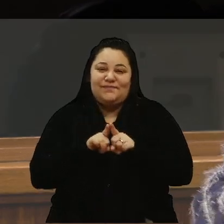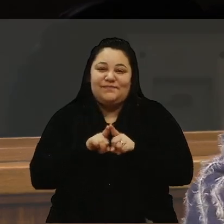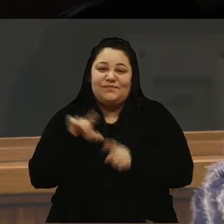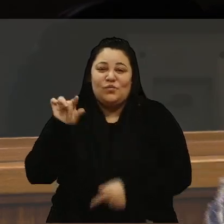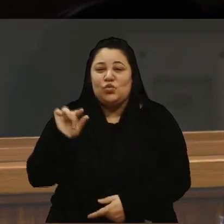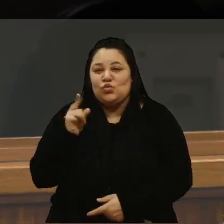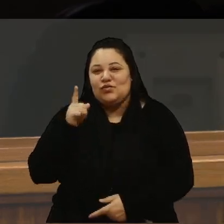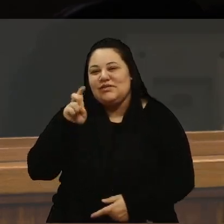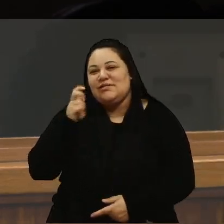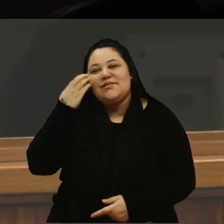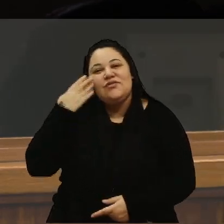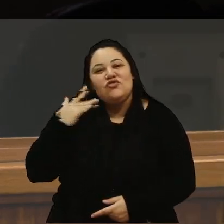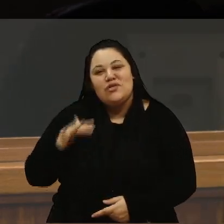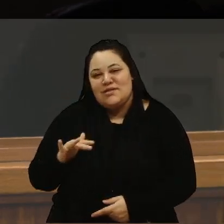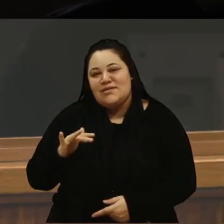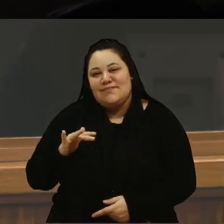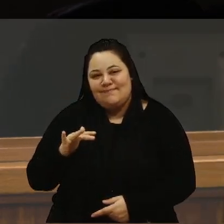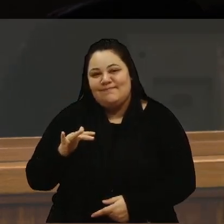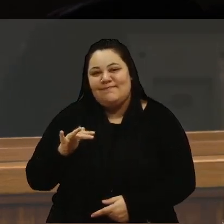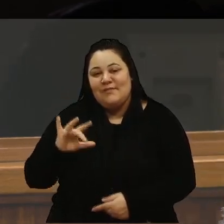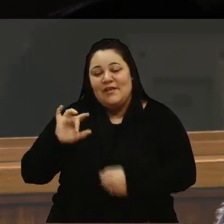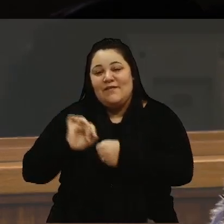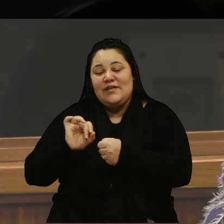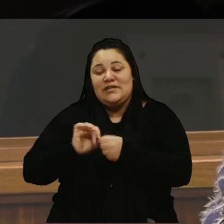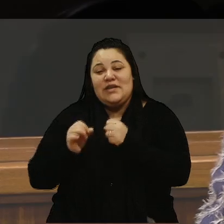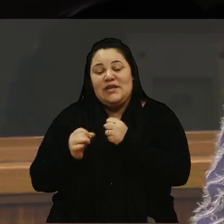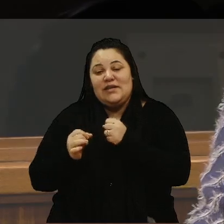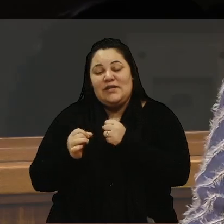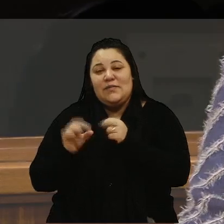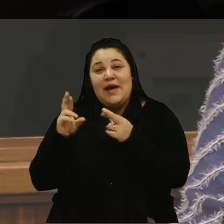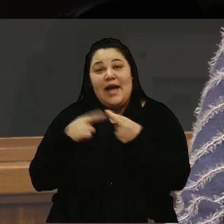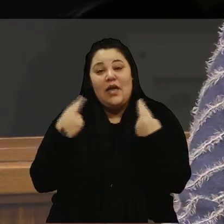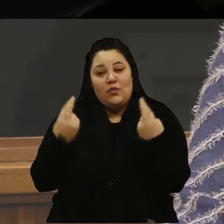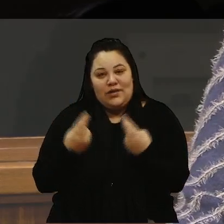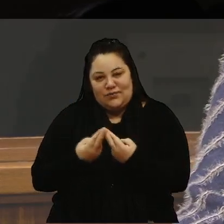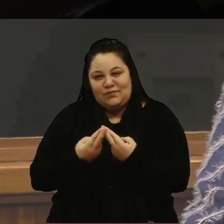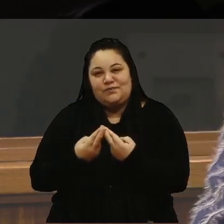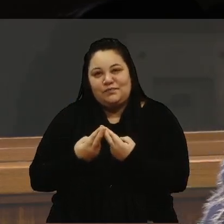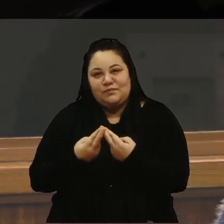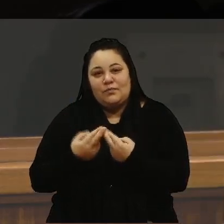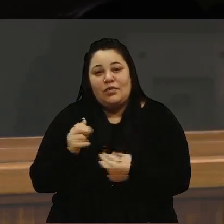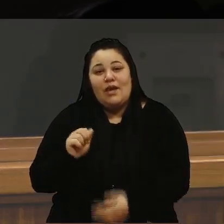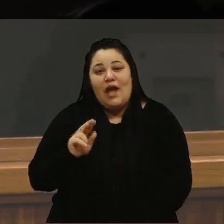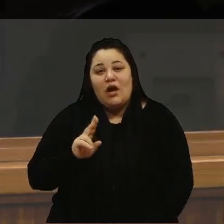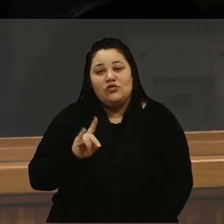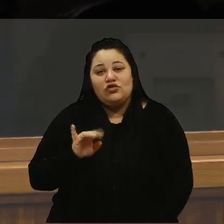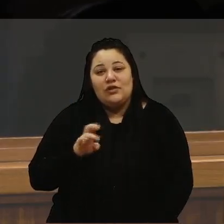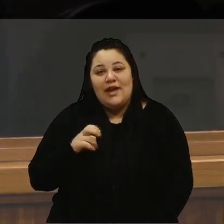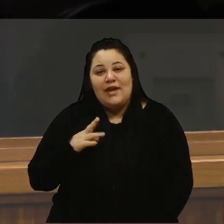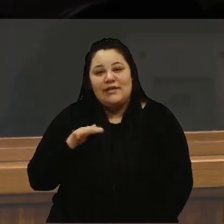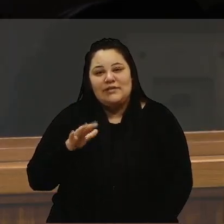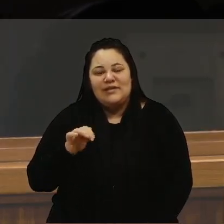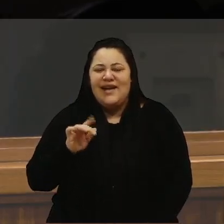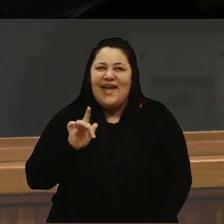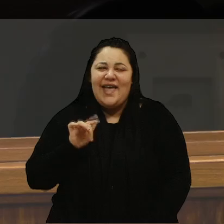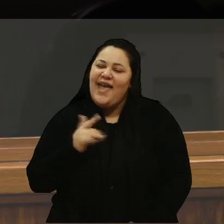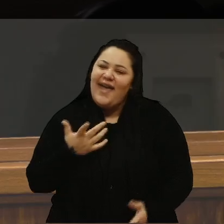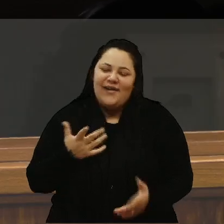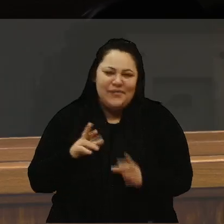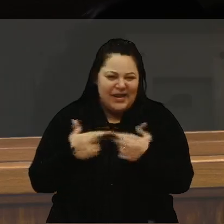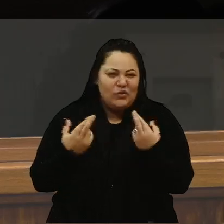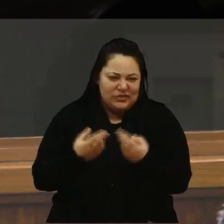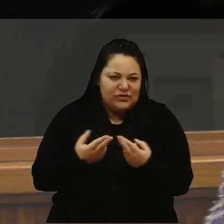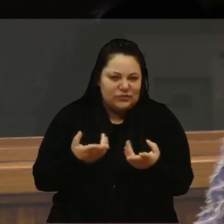15 dias, ter feito uma audiência lá. Uma audiência não, uma reunião, inclusive com